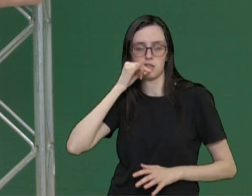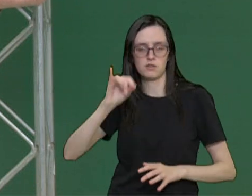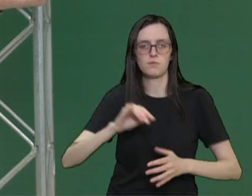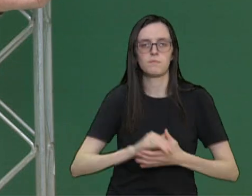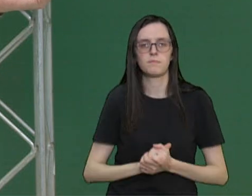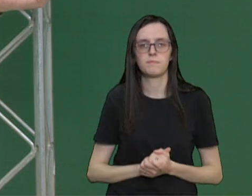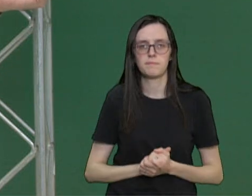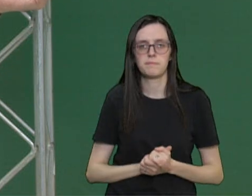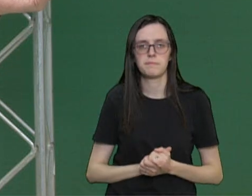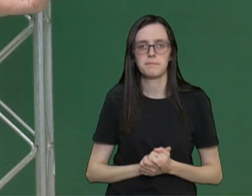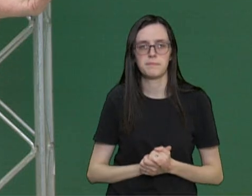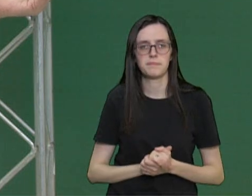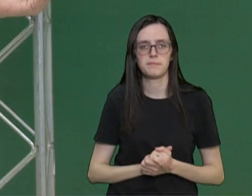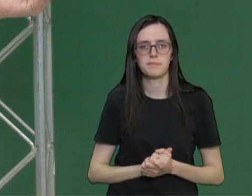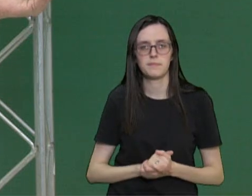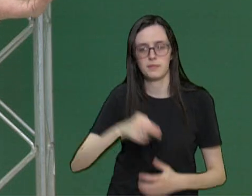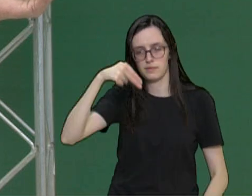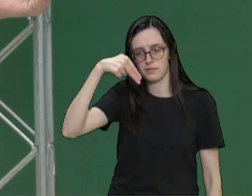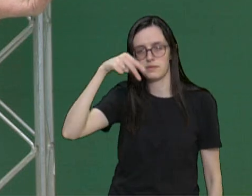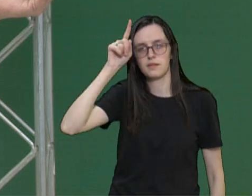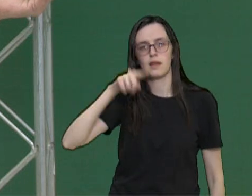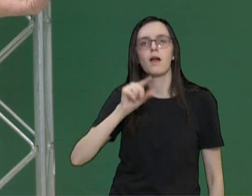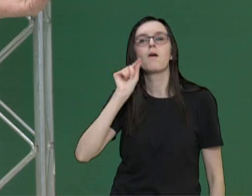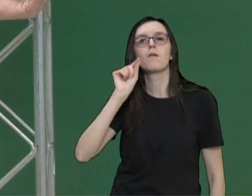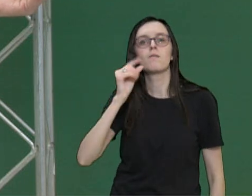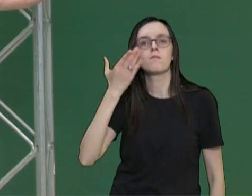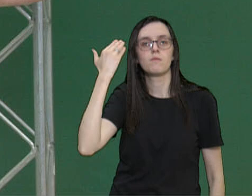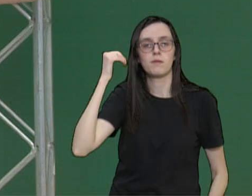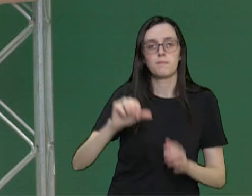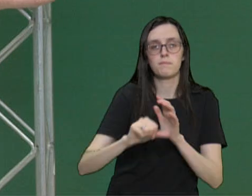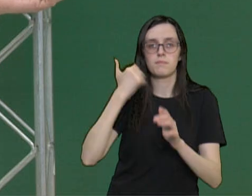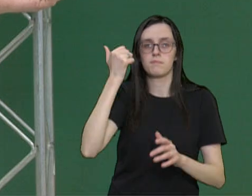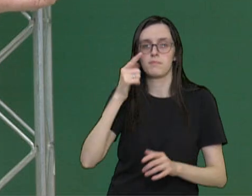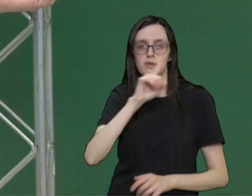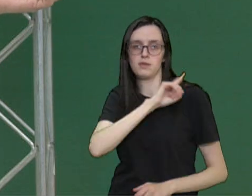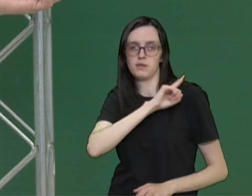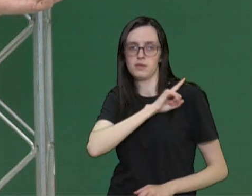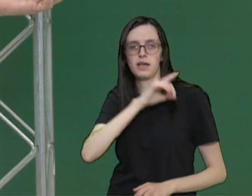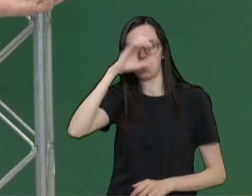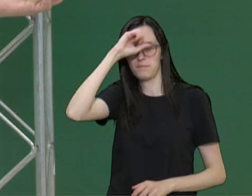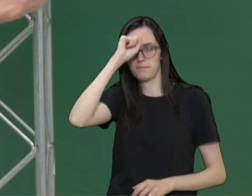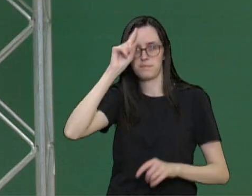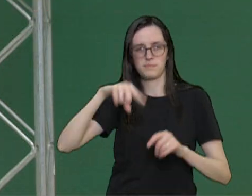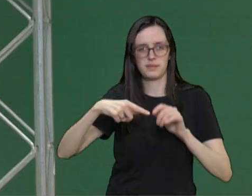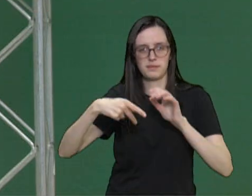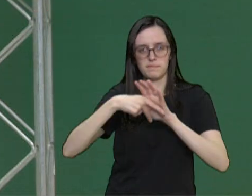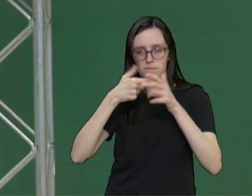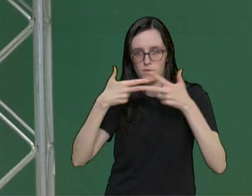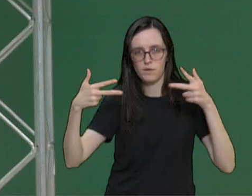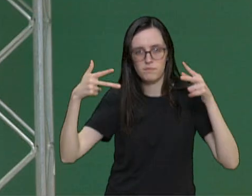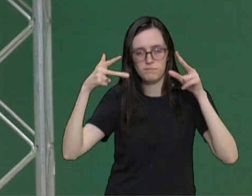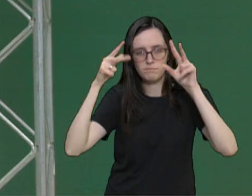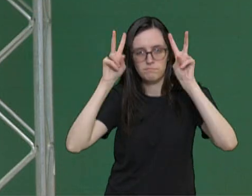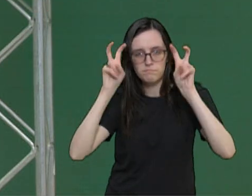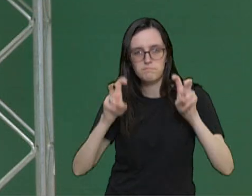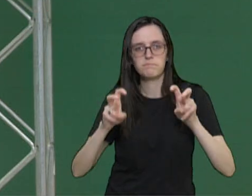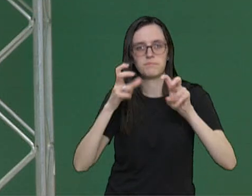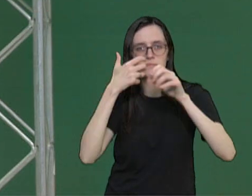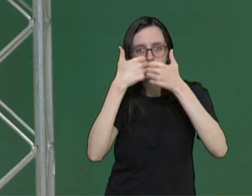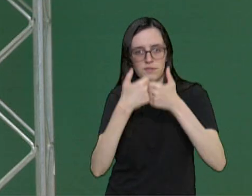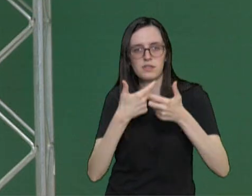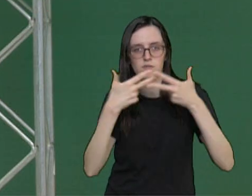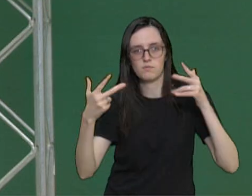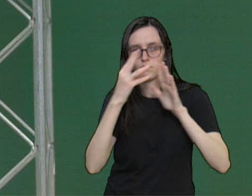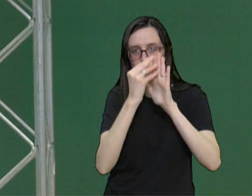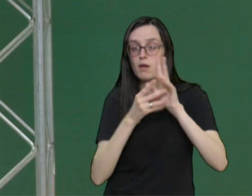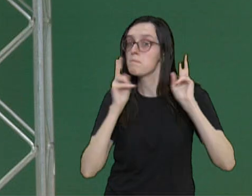ver com a mesmo Newton da unidade de força do primeiro ano, que vai ser conteúdos subsequentes. Existe uma relação forte ali entre